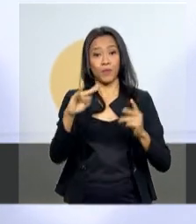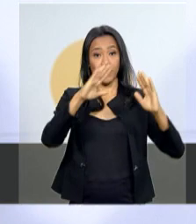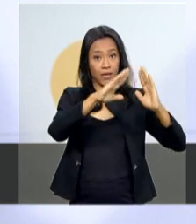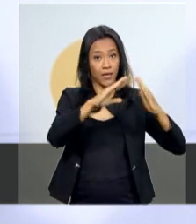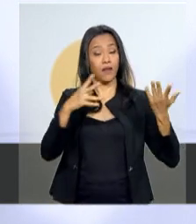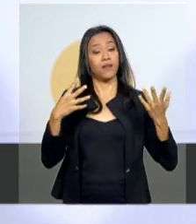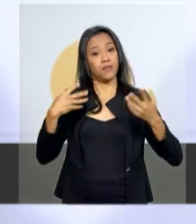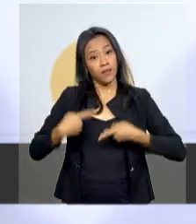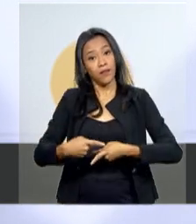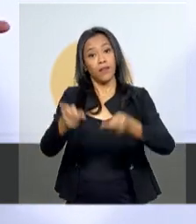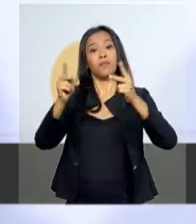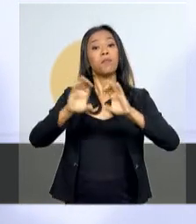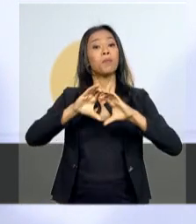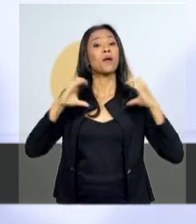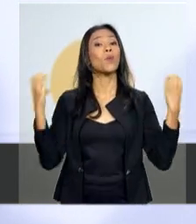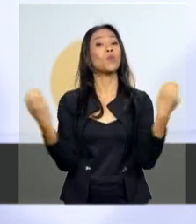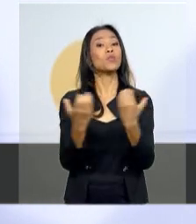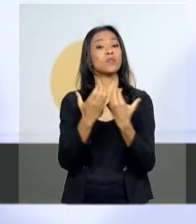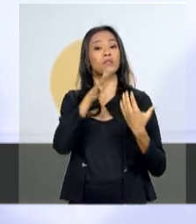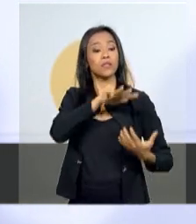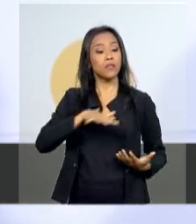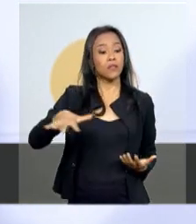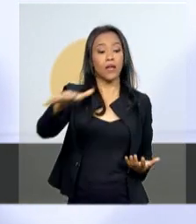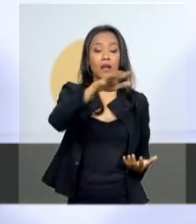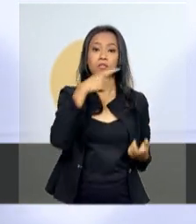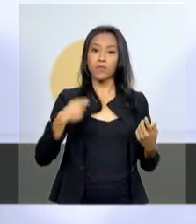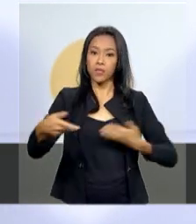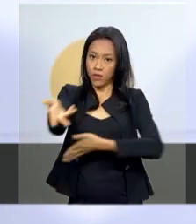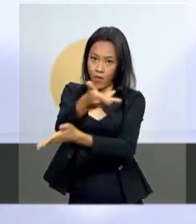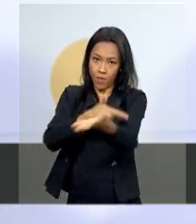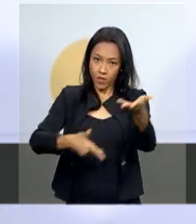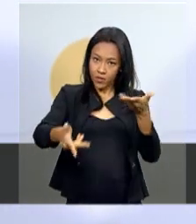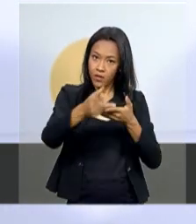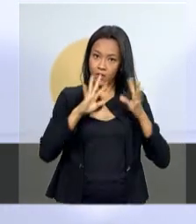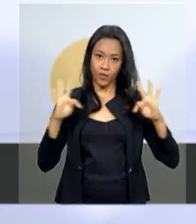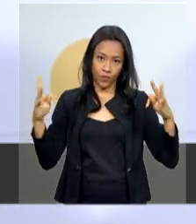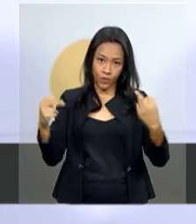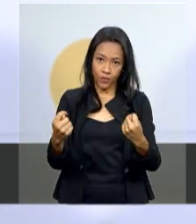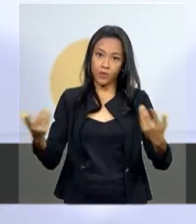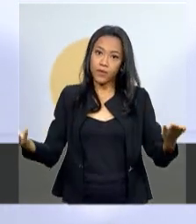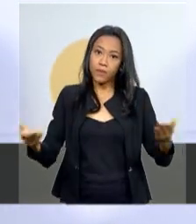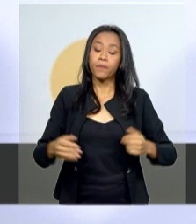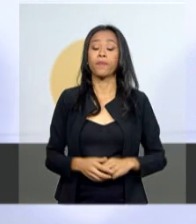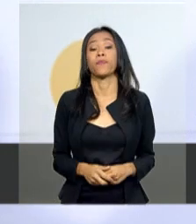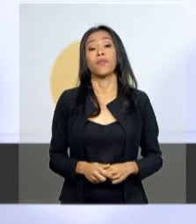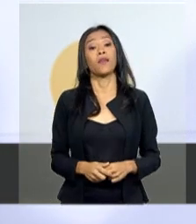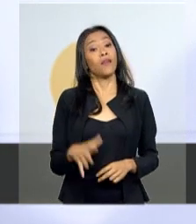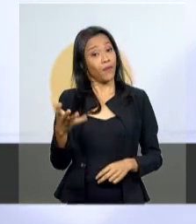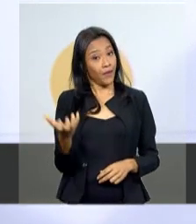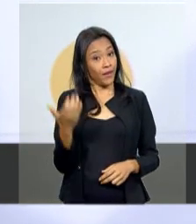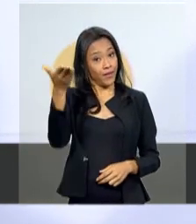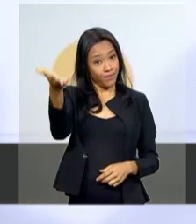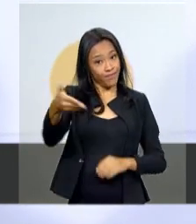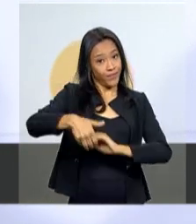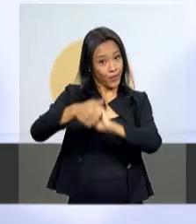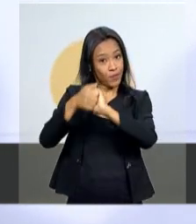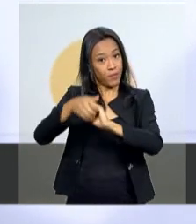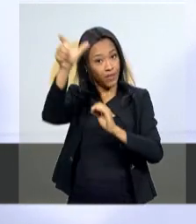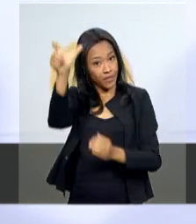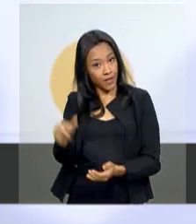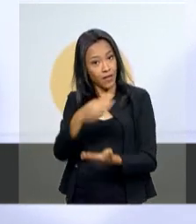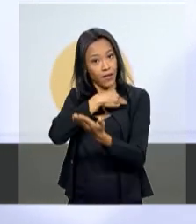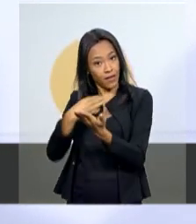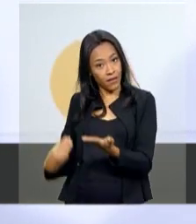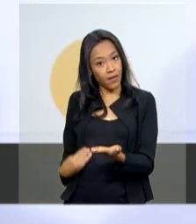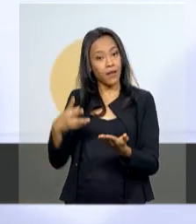comunidade que deve ser partilhada e compartilhada com todos eu quero comprometer o eliseu padilha